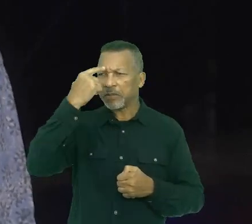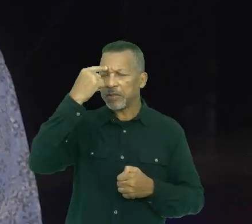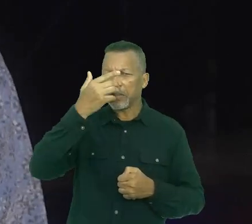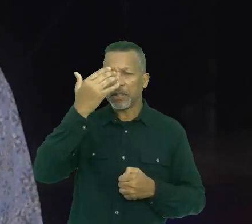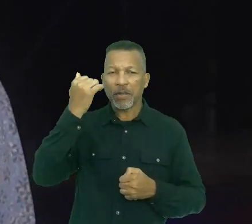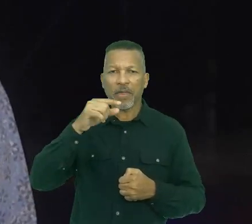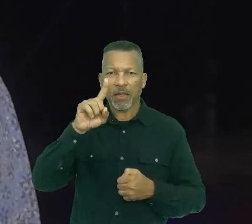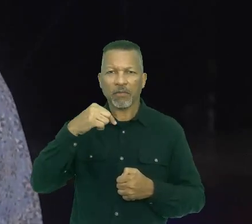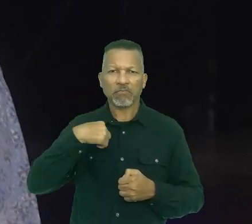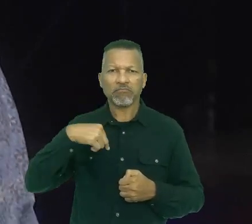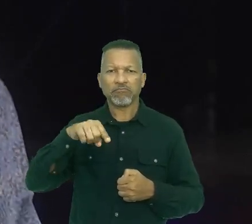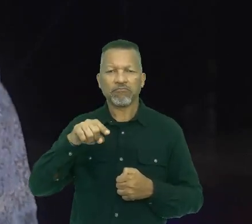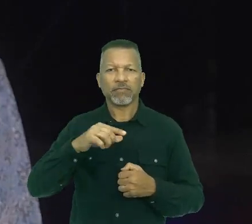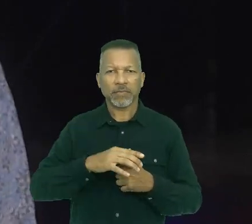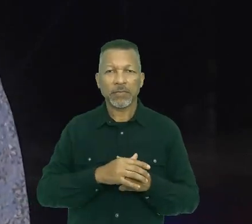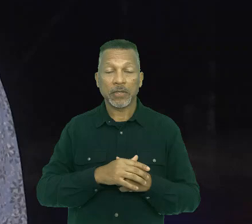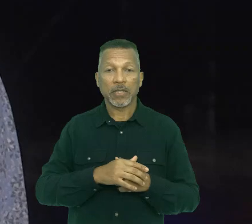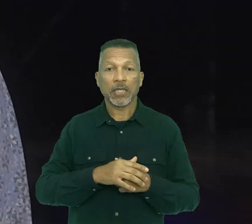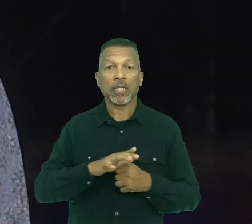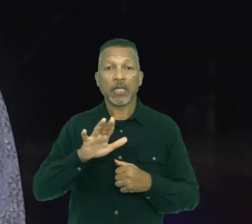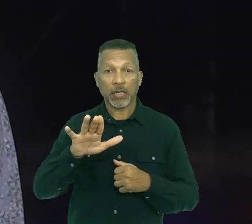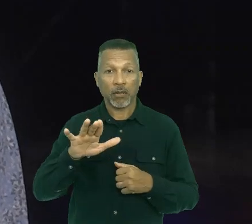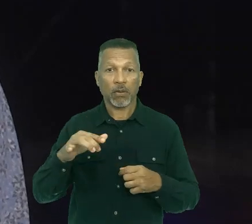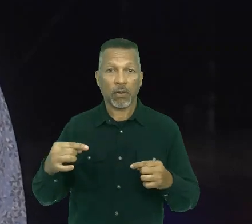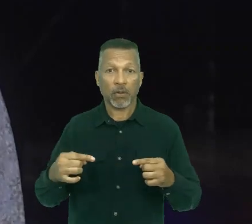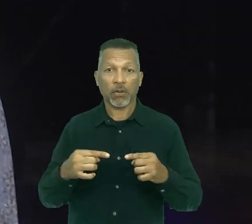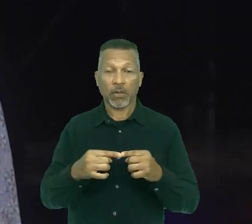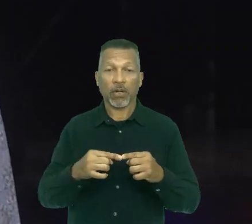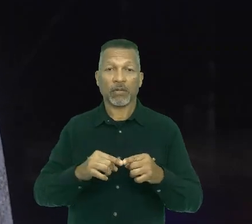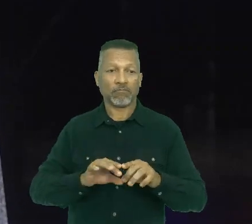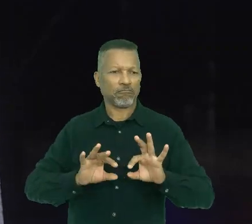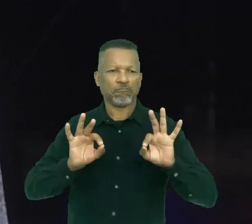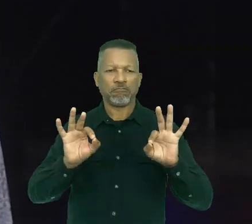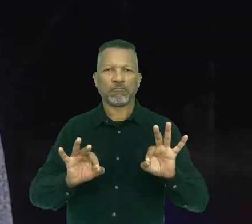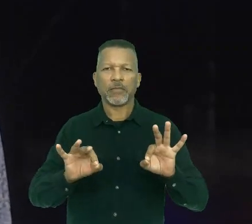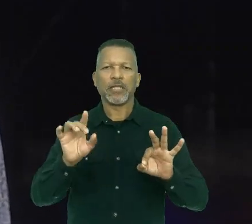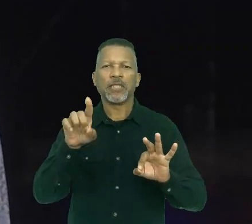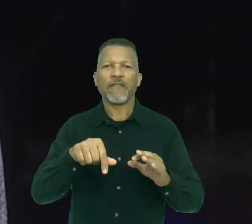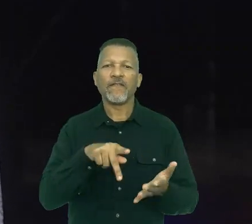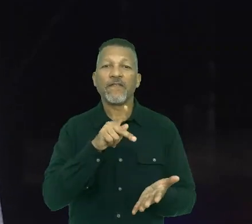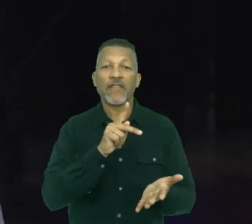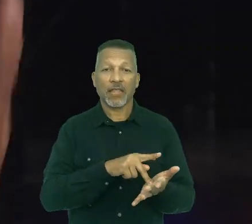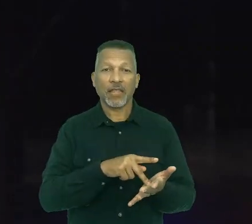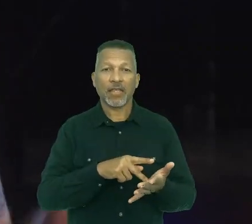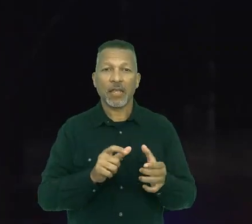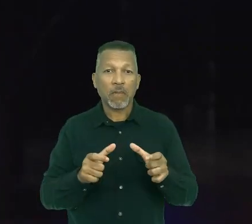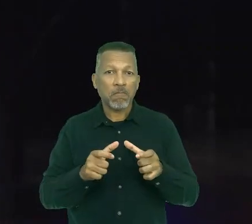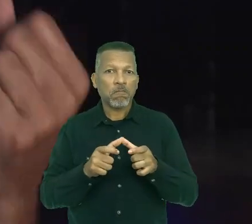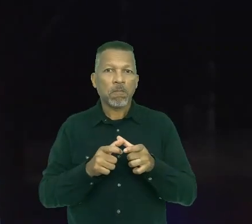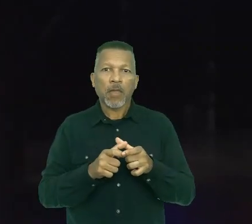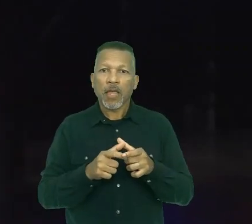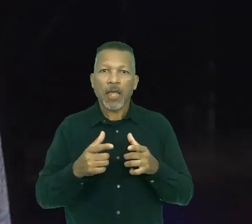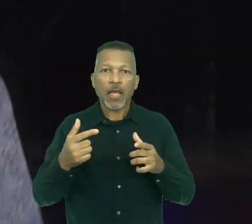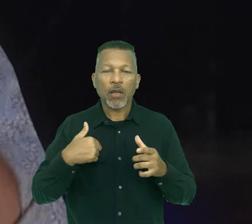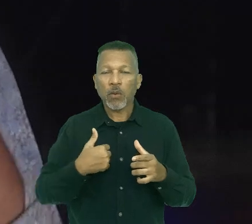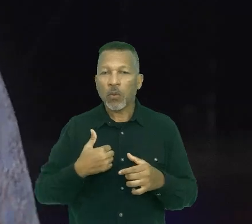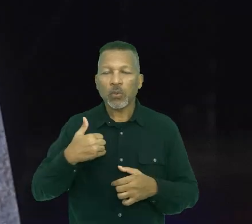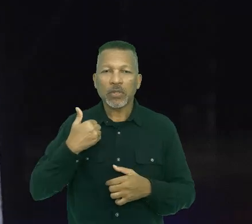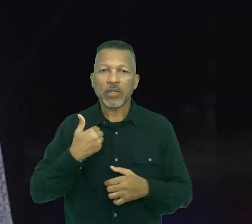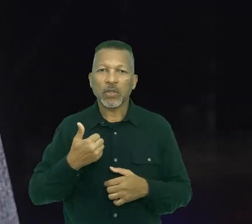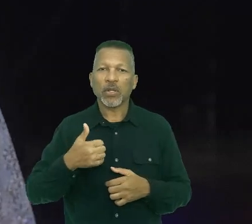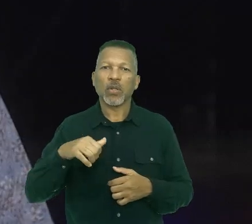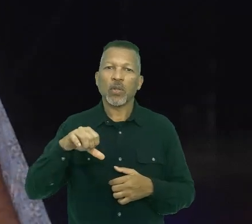RPM. E isso eu falei assim, tá velho. Não, porque realmente eu estava muito pequeno, eu queria, 8, 9 anos de idade.